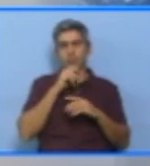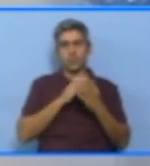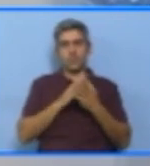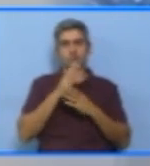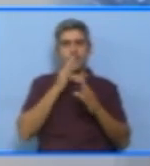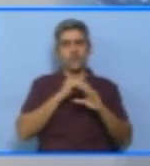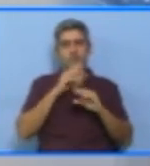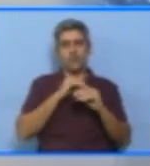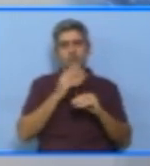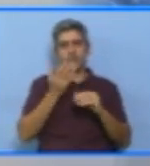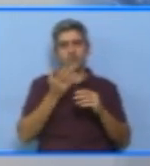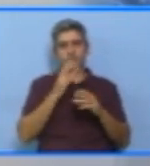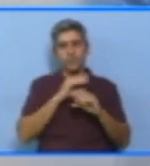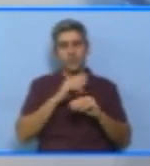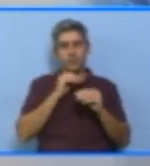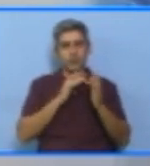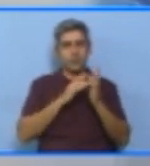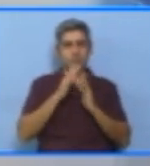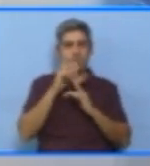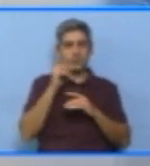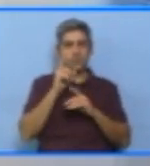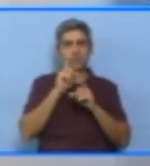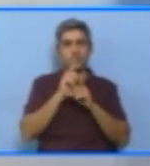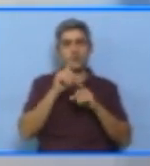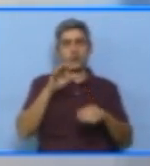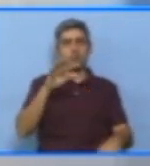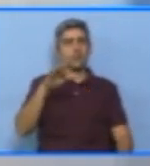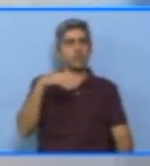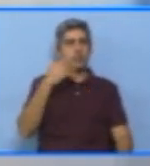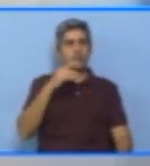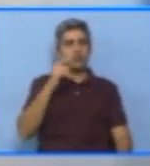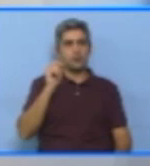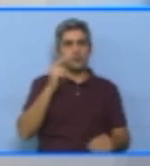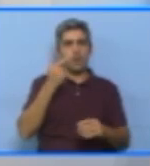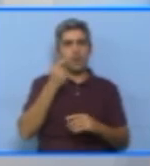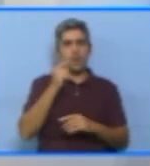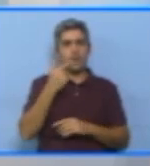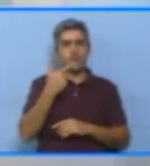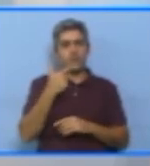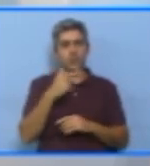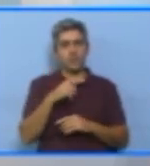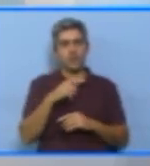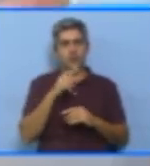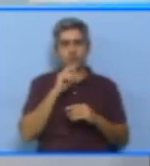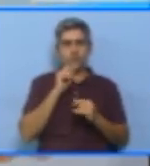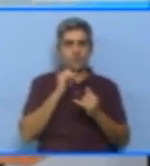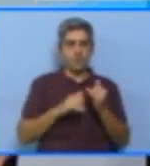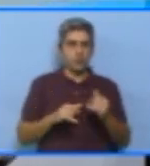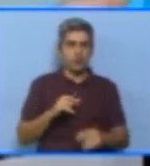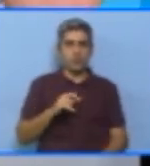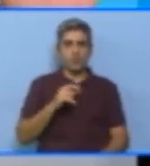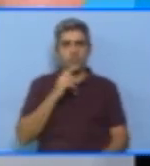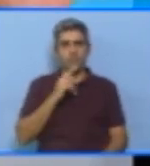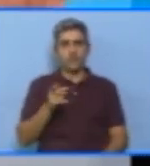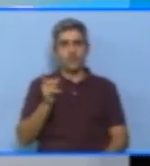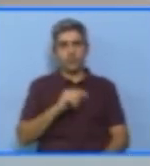falar de Cristo como um ser extraterrestre, o que era extremamente perigoso. E voltando